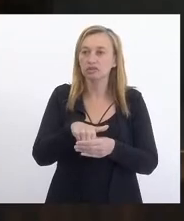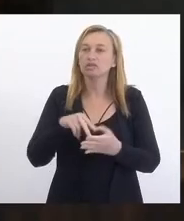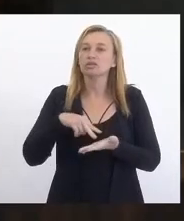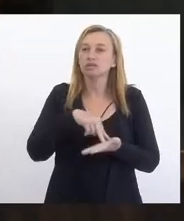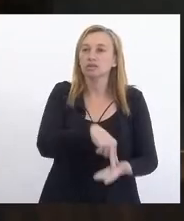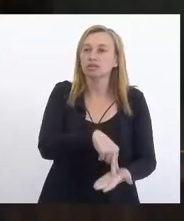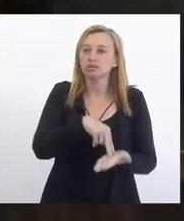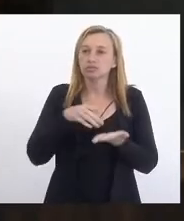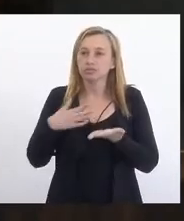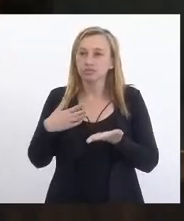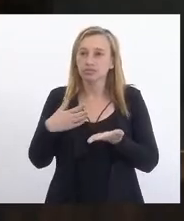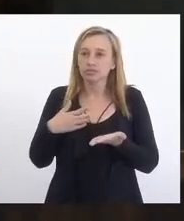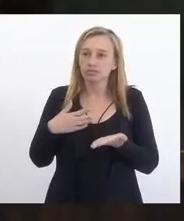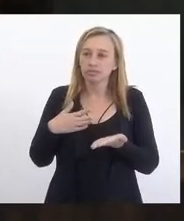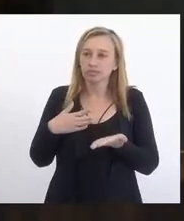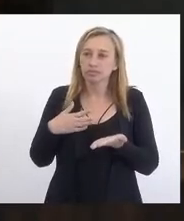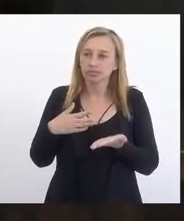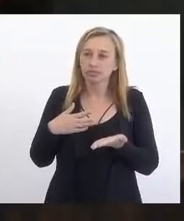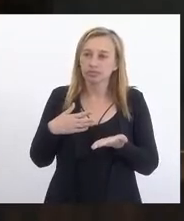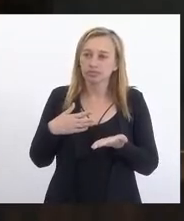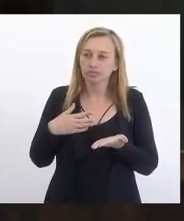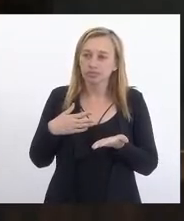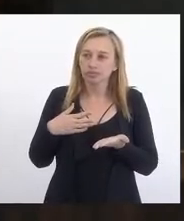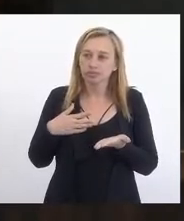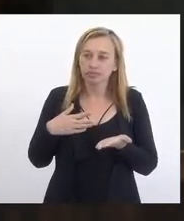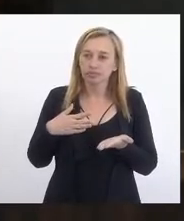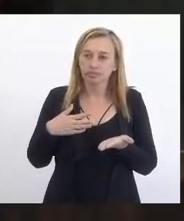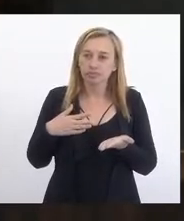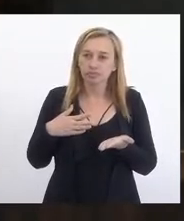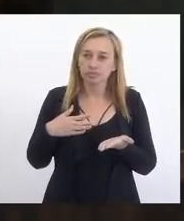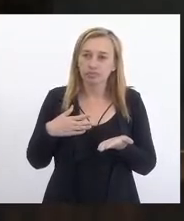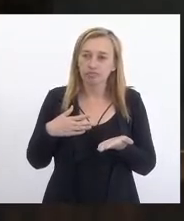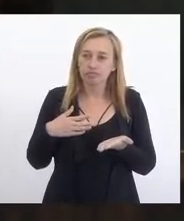aprovam, permaneçam como estão.